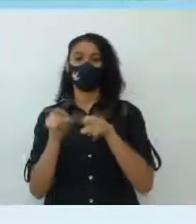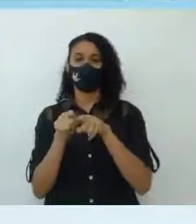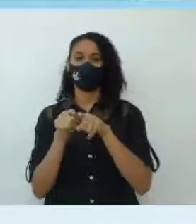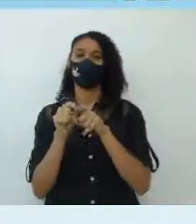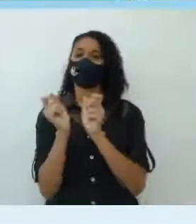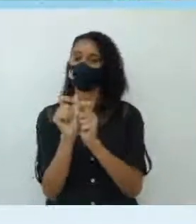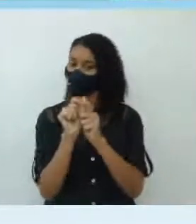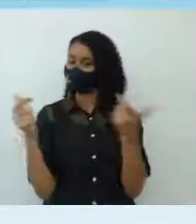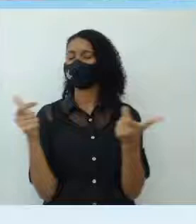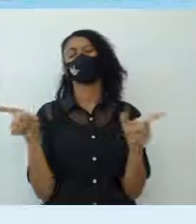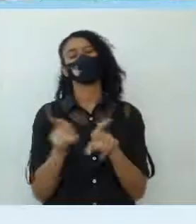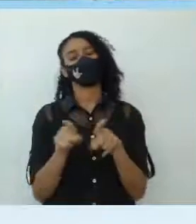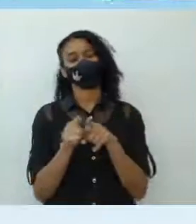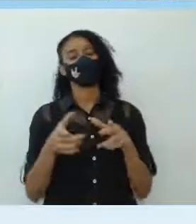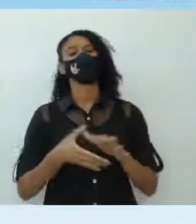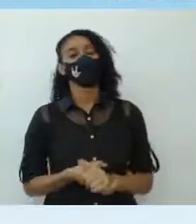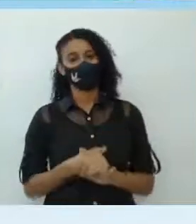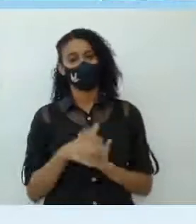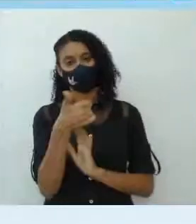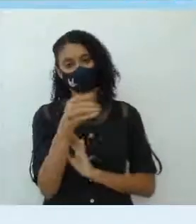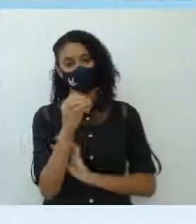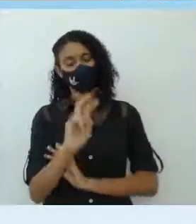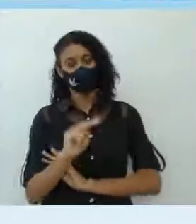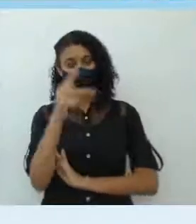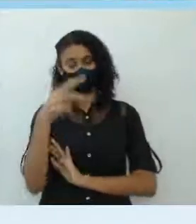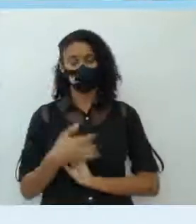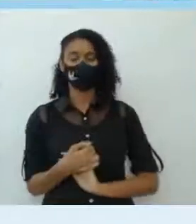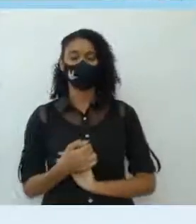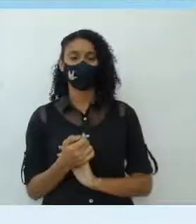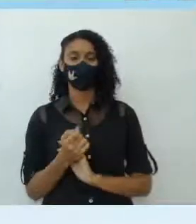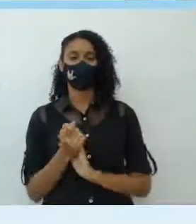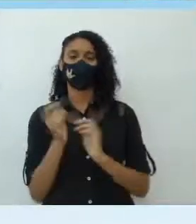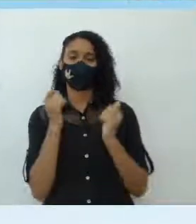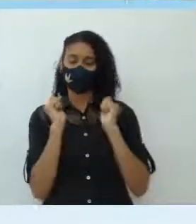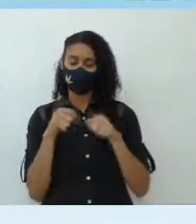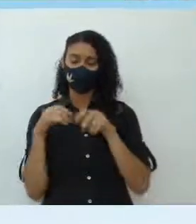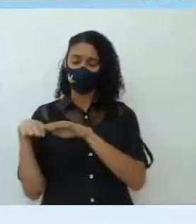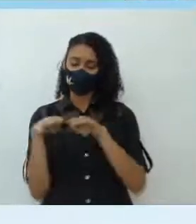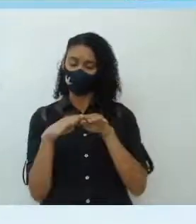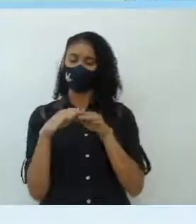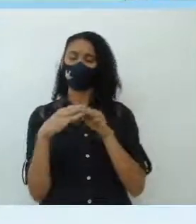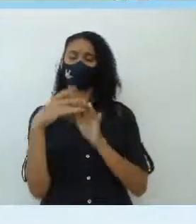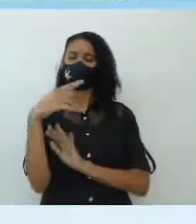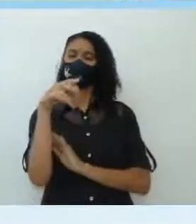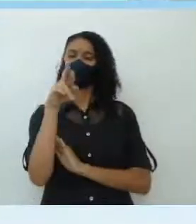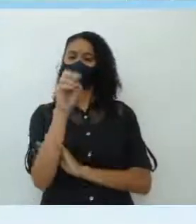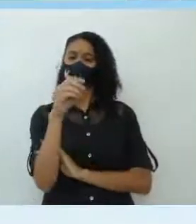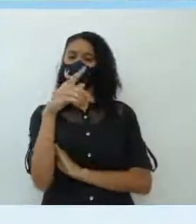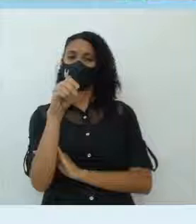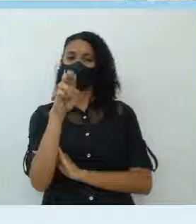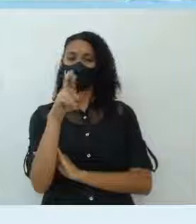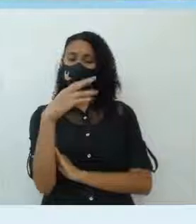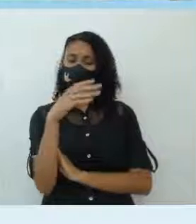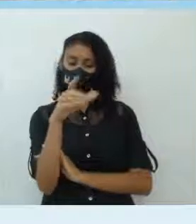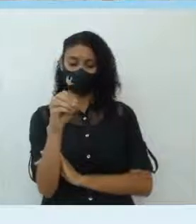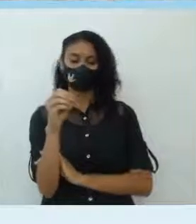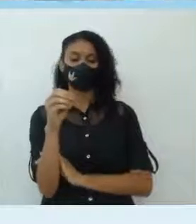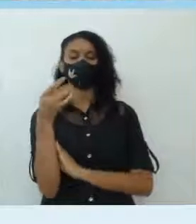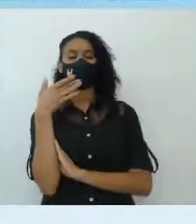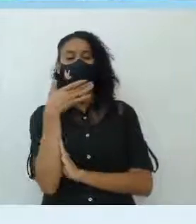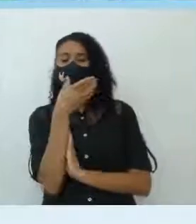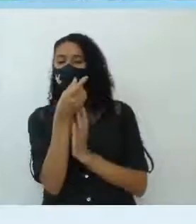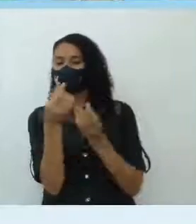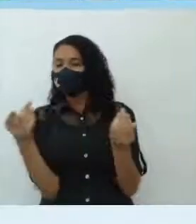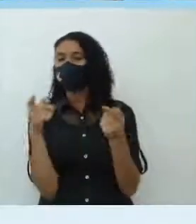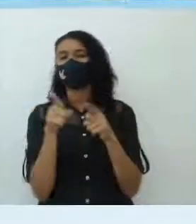sua quantidade também ampliada em 10 vezes. Para que a gente mantenha a proporção, para que o sabor, para que a textura dos alimentos